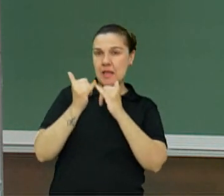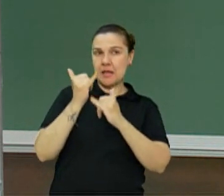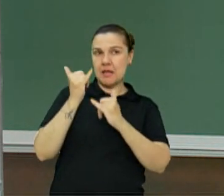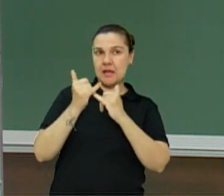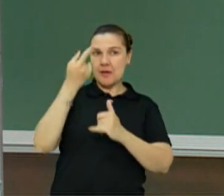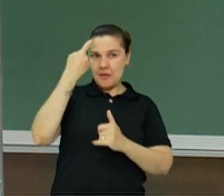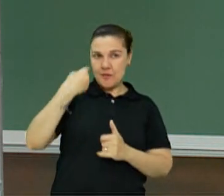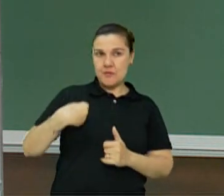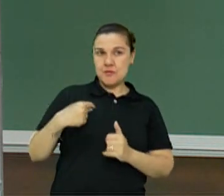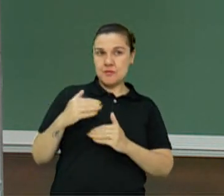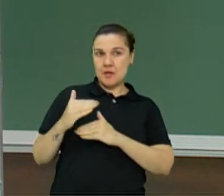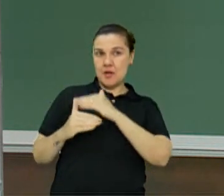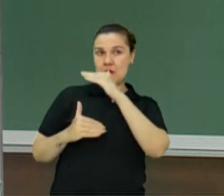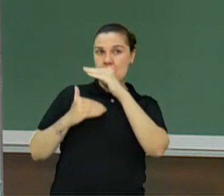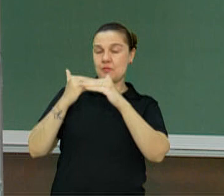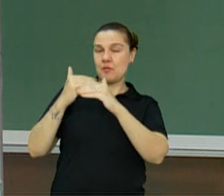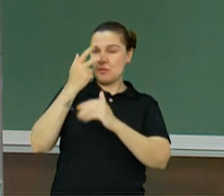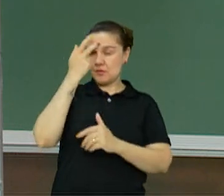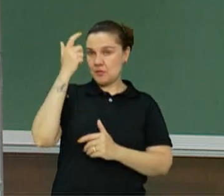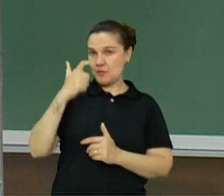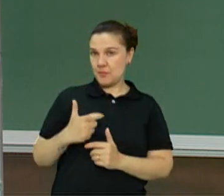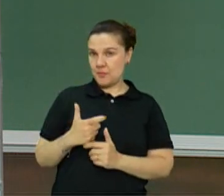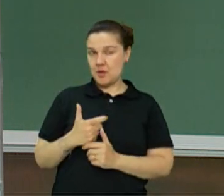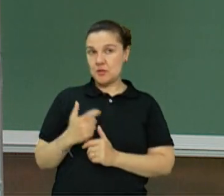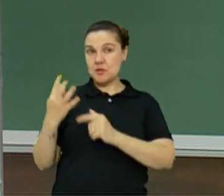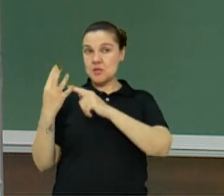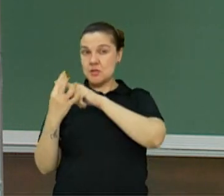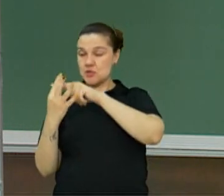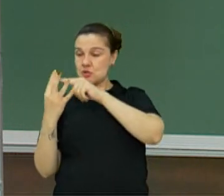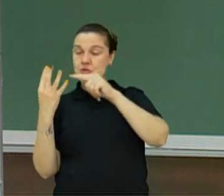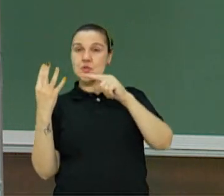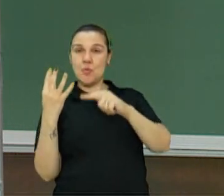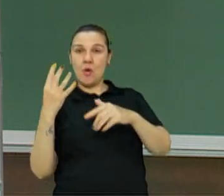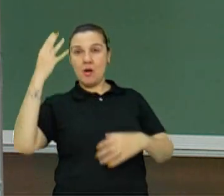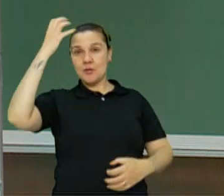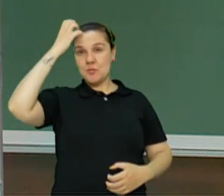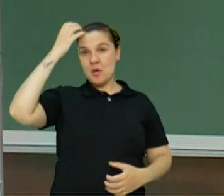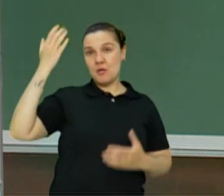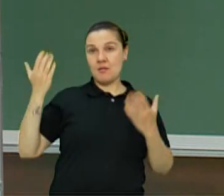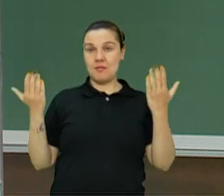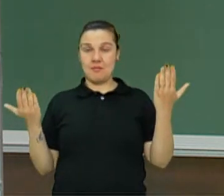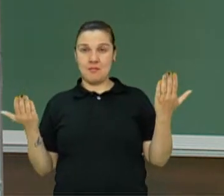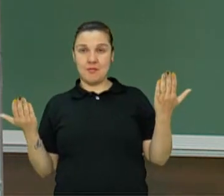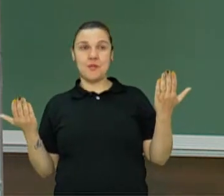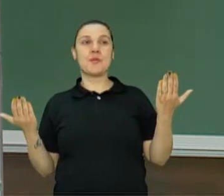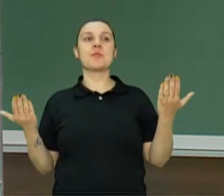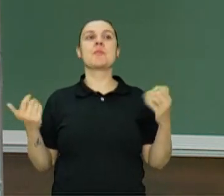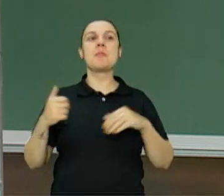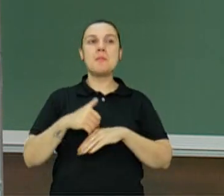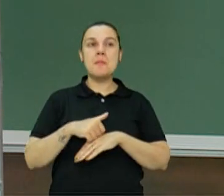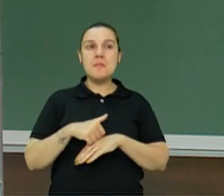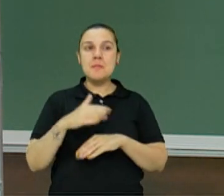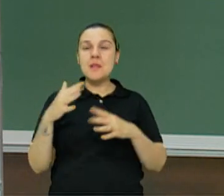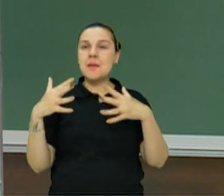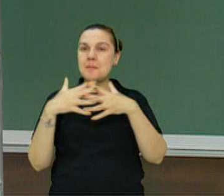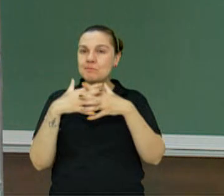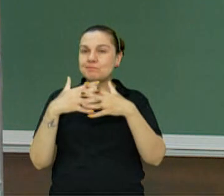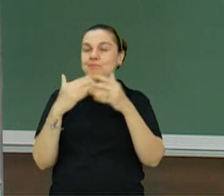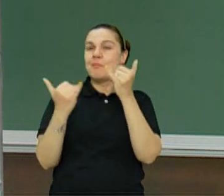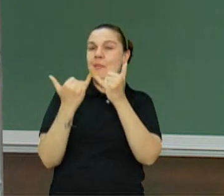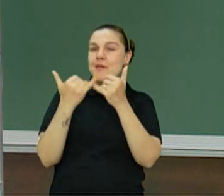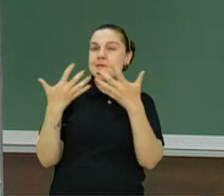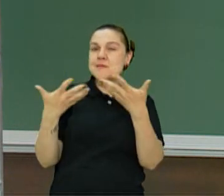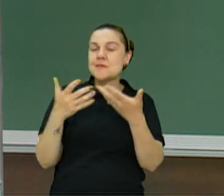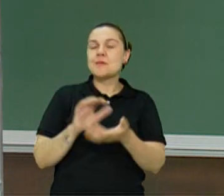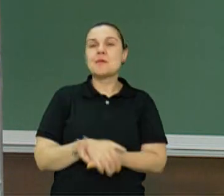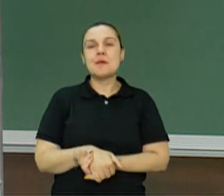similaridade evolutiva com o homem? Desses quatro seres que estão junto com ele, qual é aquele que tem maior similaridade